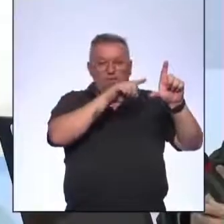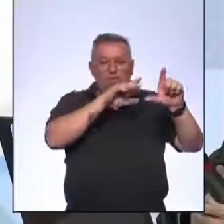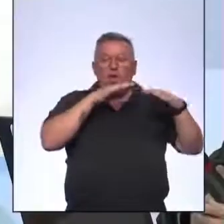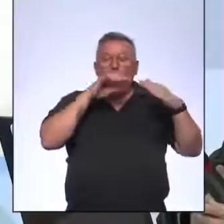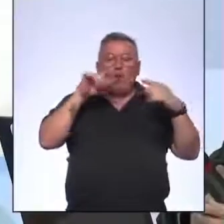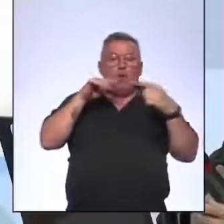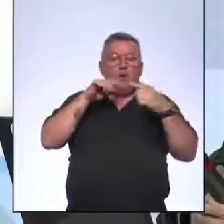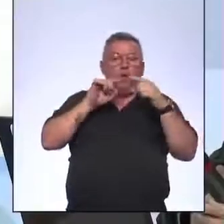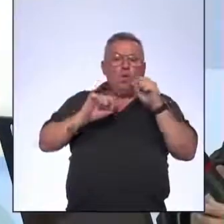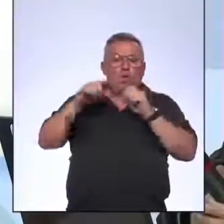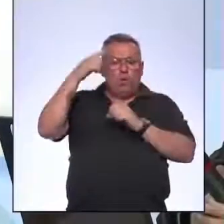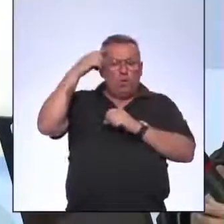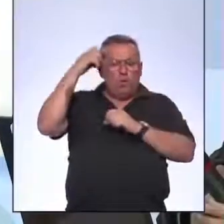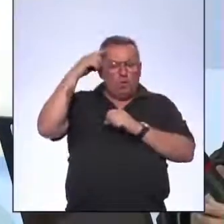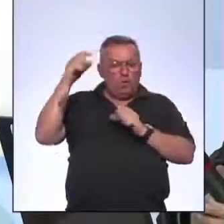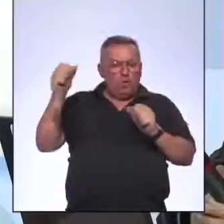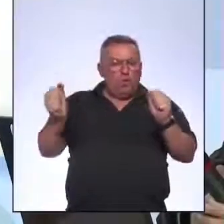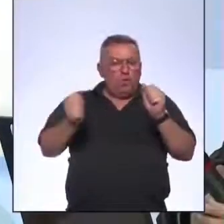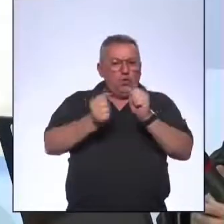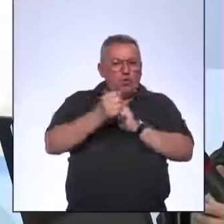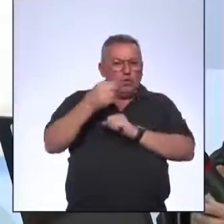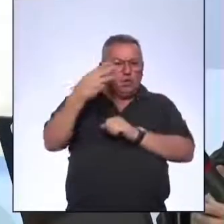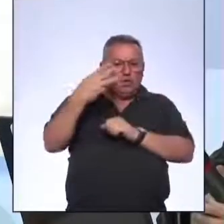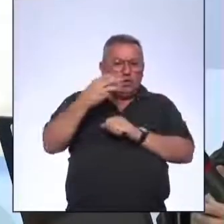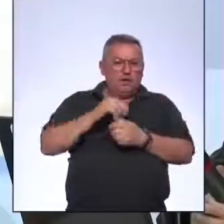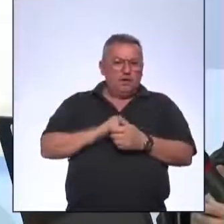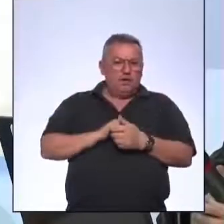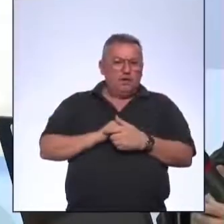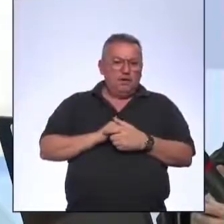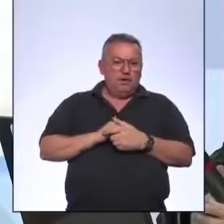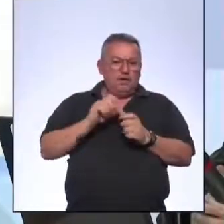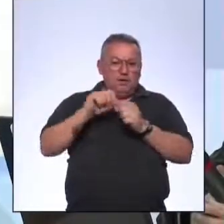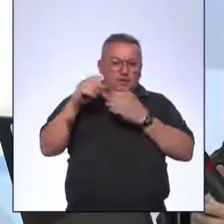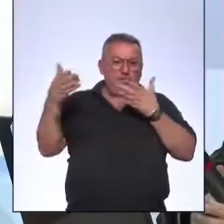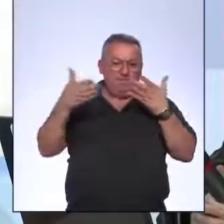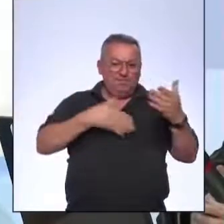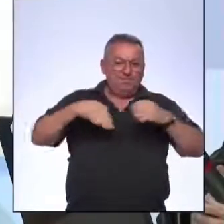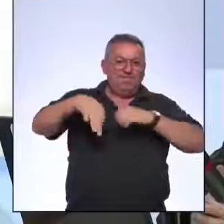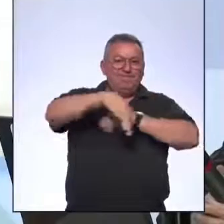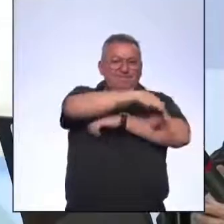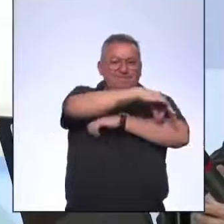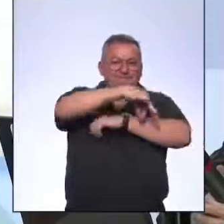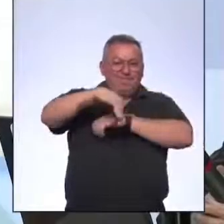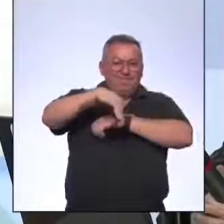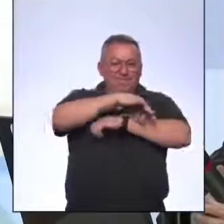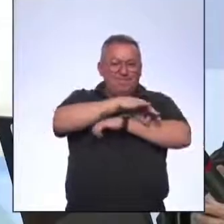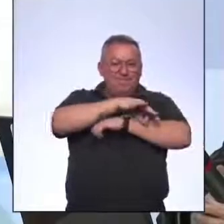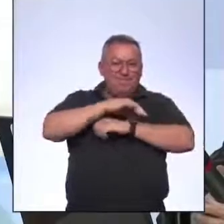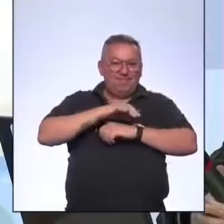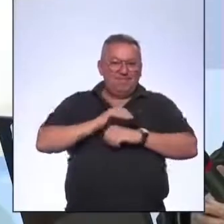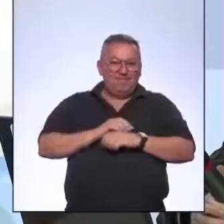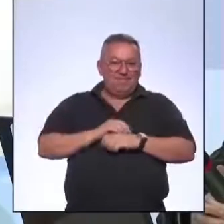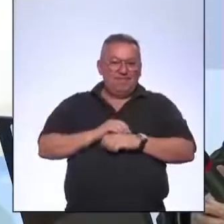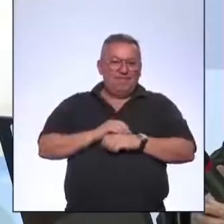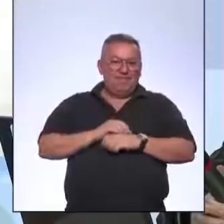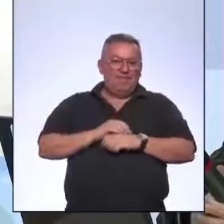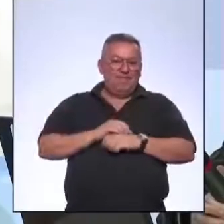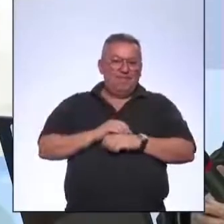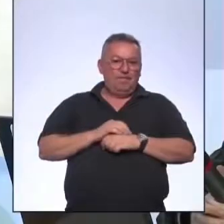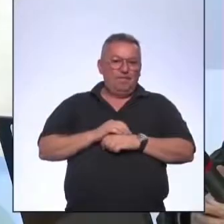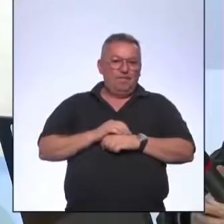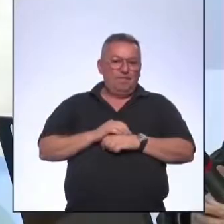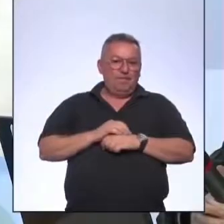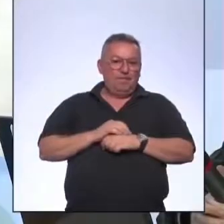agora unir esses três pontos até que eu trouxe a terra a minha régua